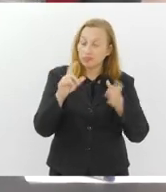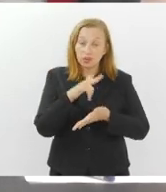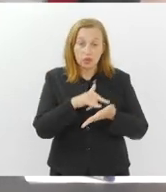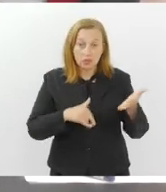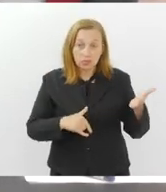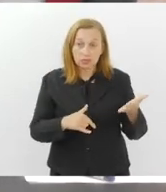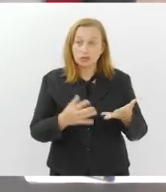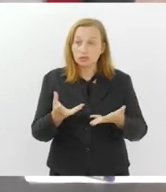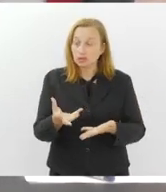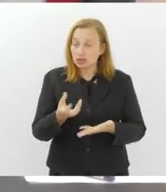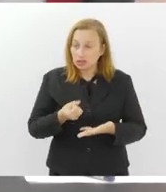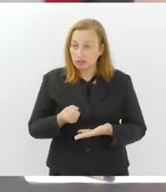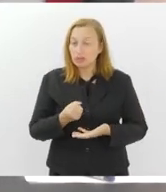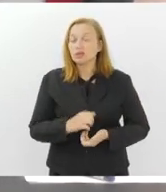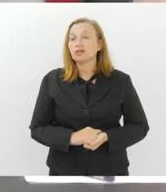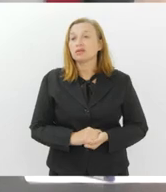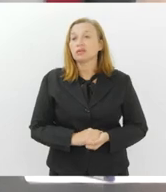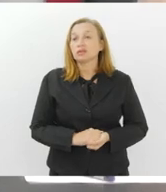foram recebidos